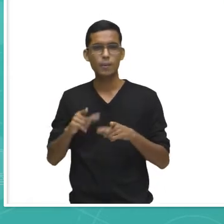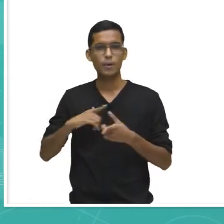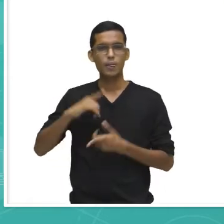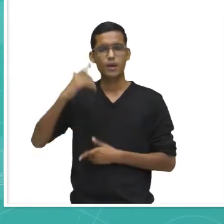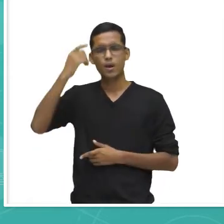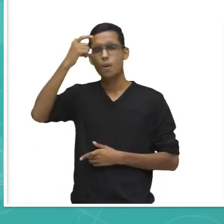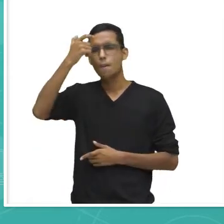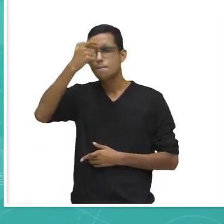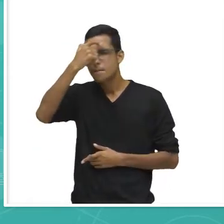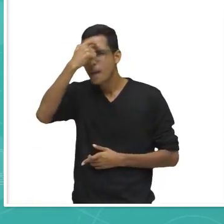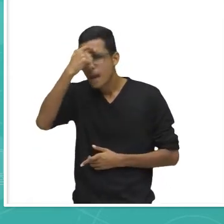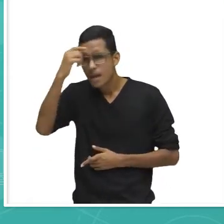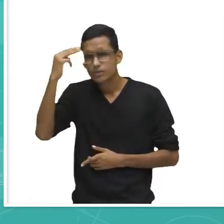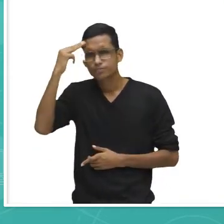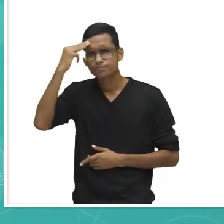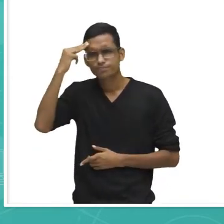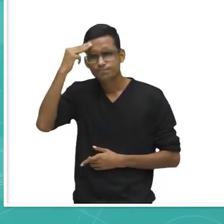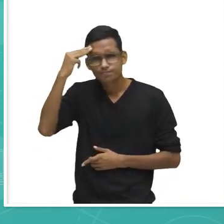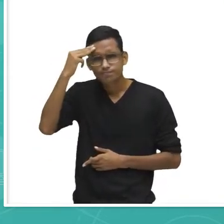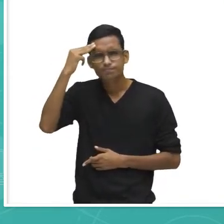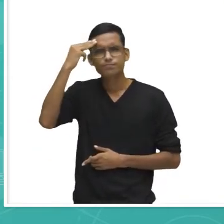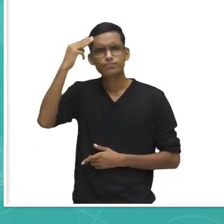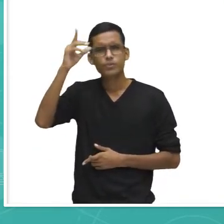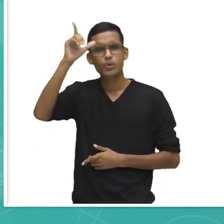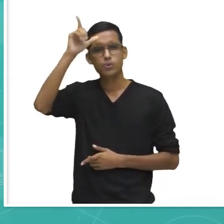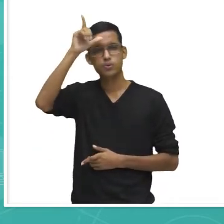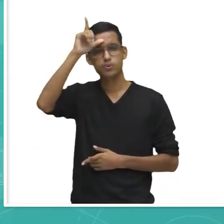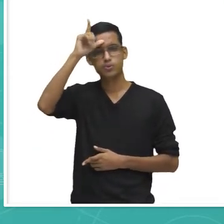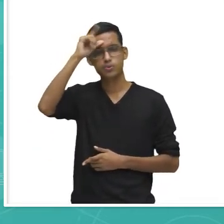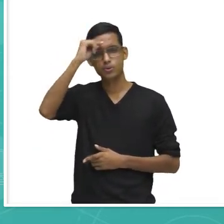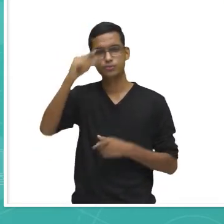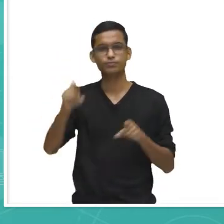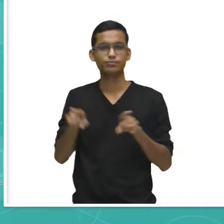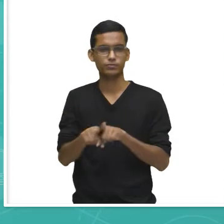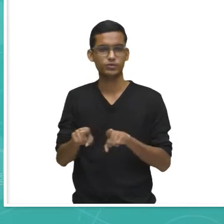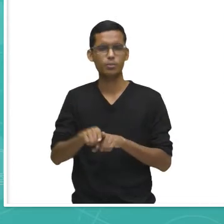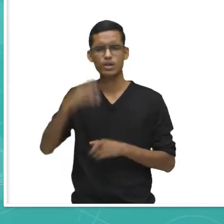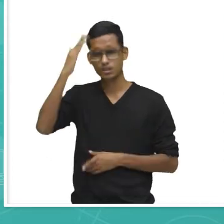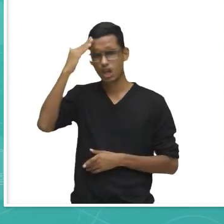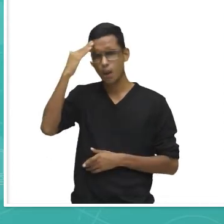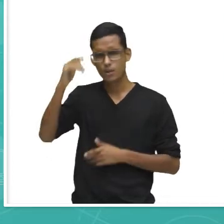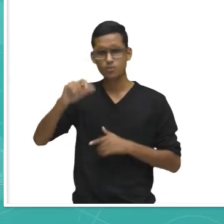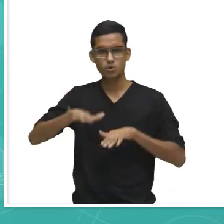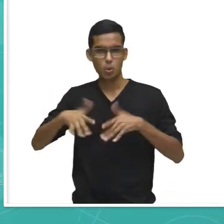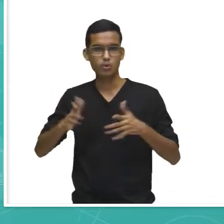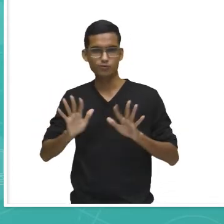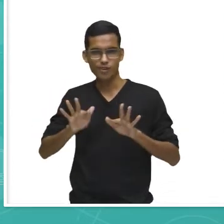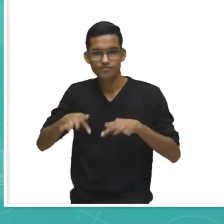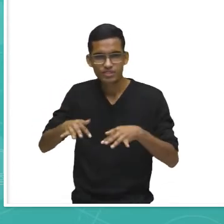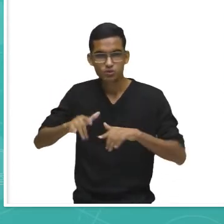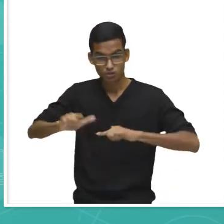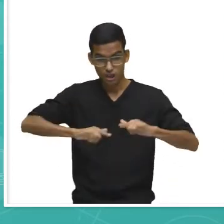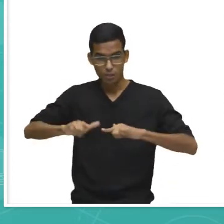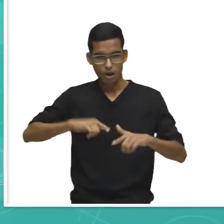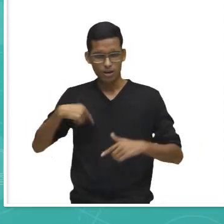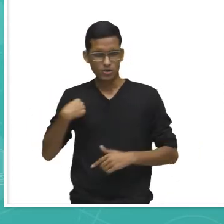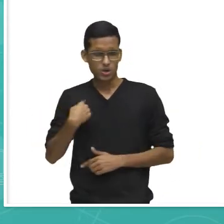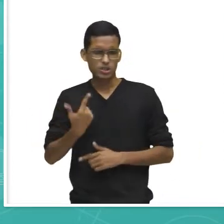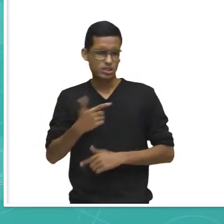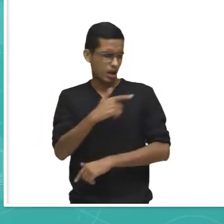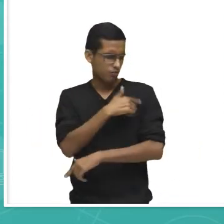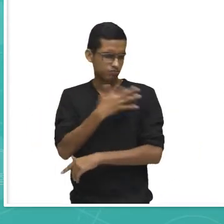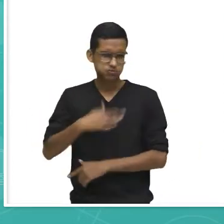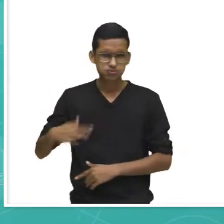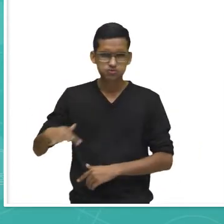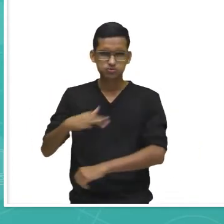trabalho, a gente sabe que todo mundo fica cansado, né? Os braços ficam doendo, né? Então, o que